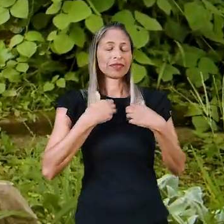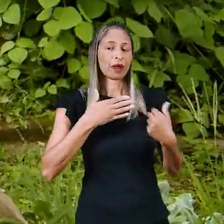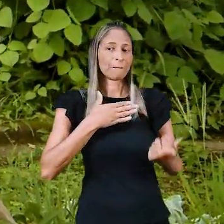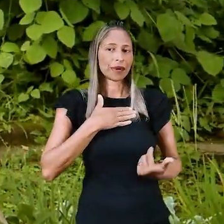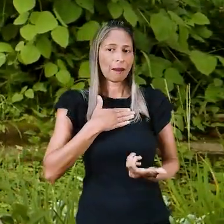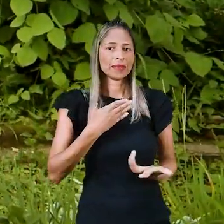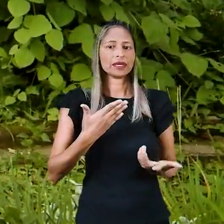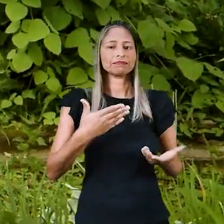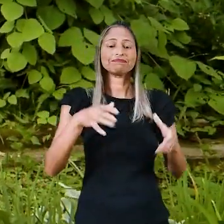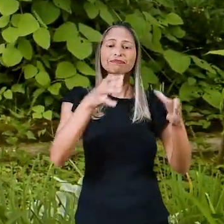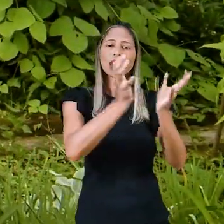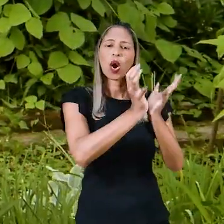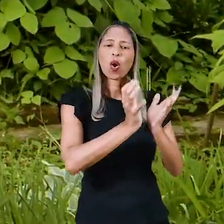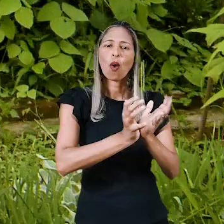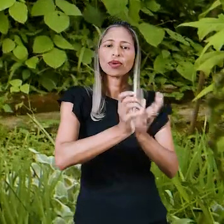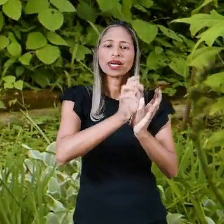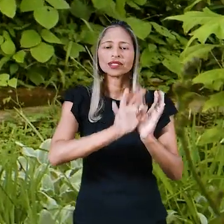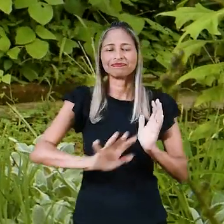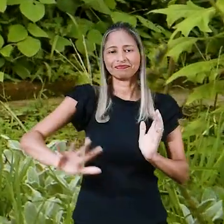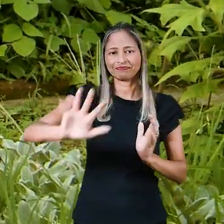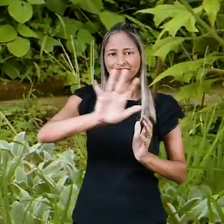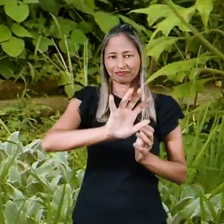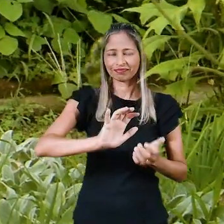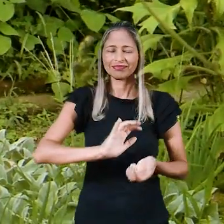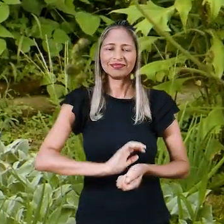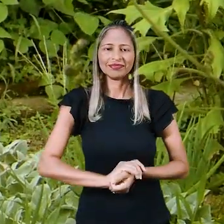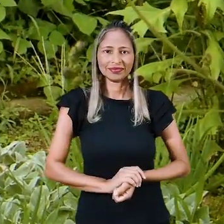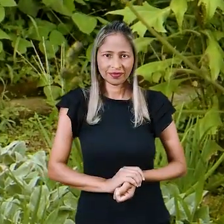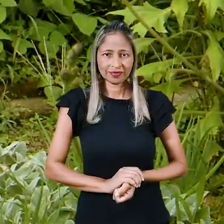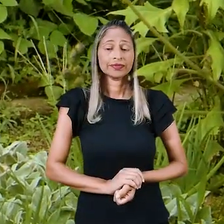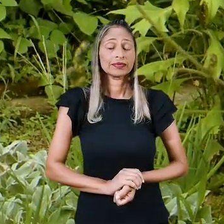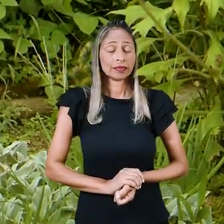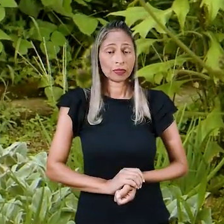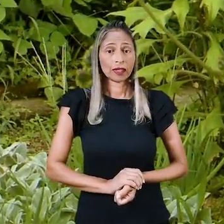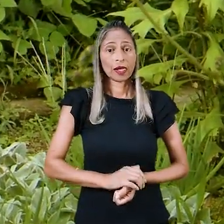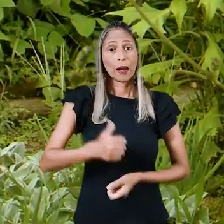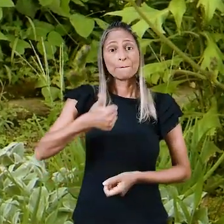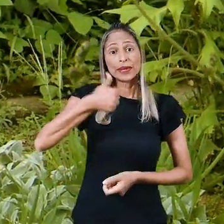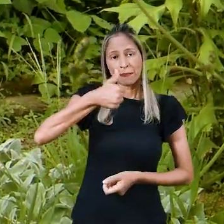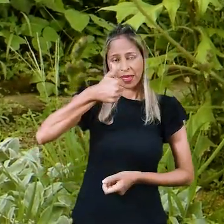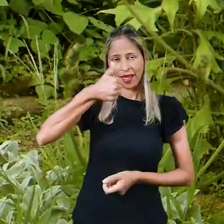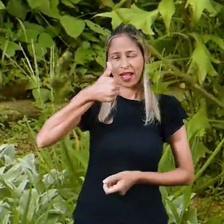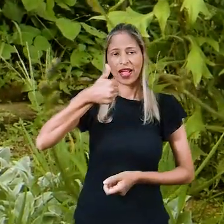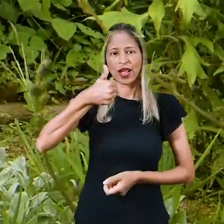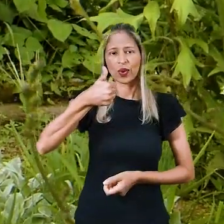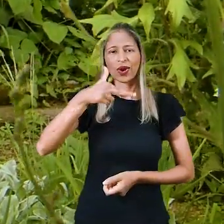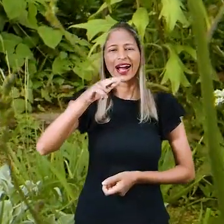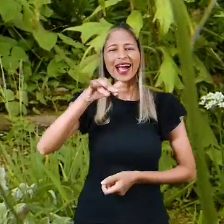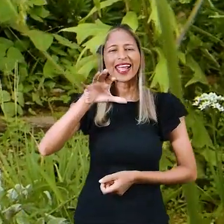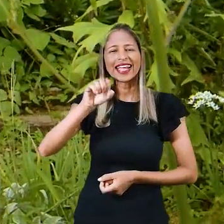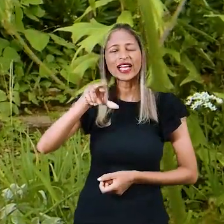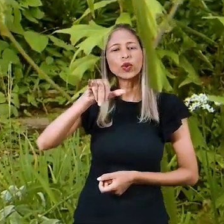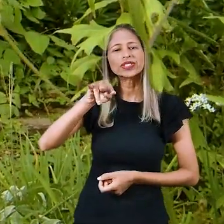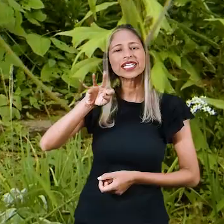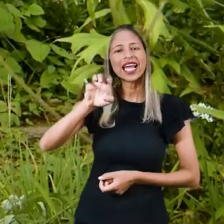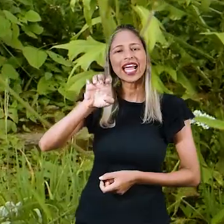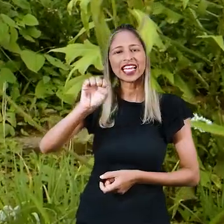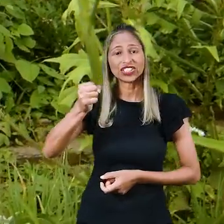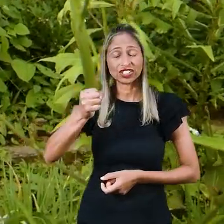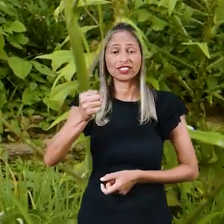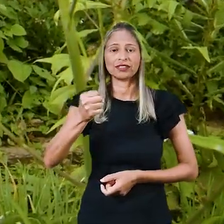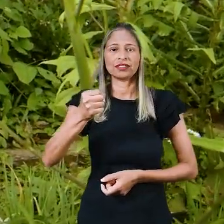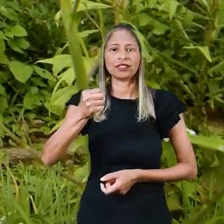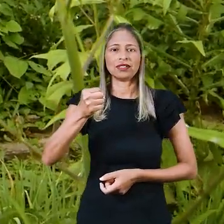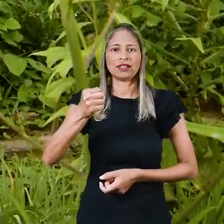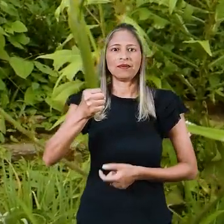e para a comunidade em geral é, primeiro, elas são ricas em